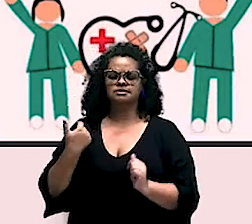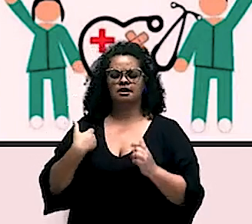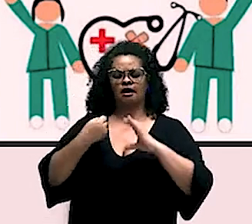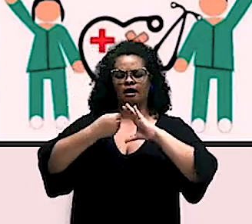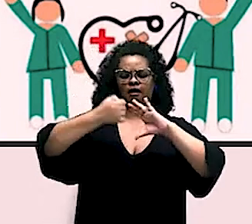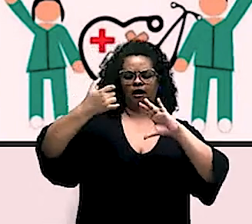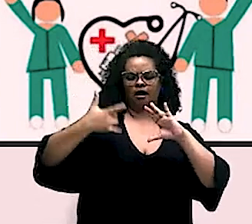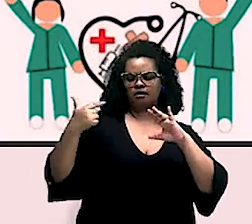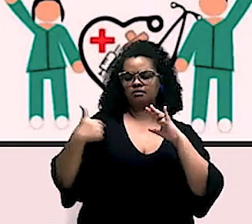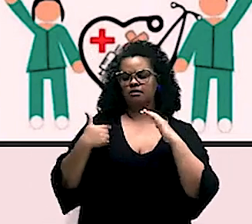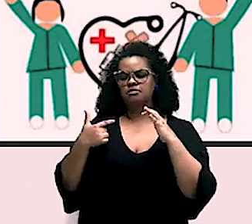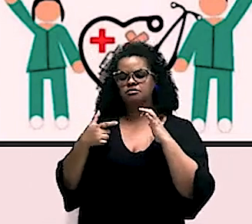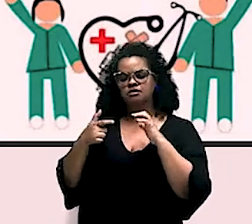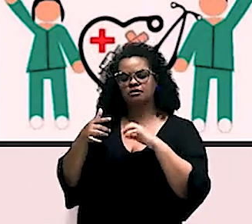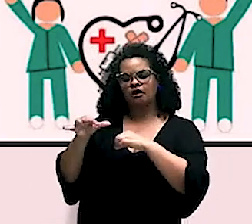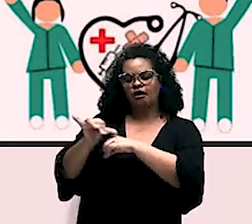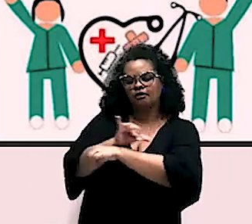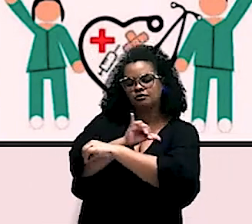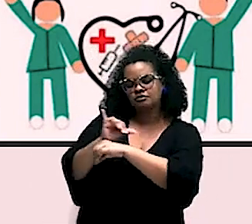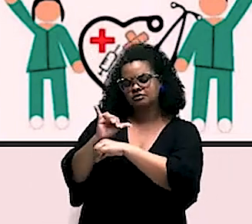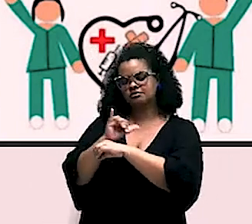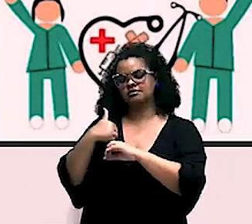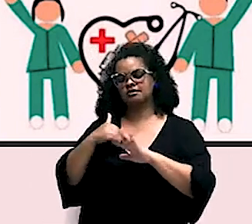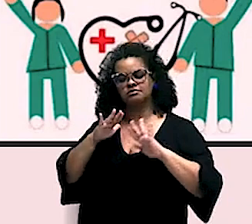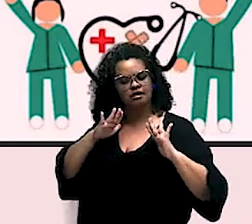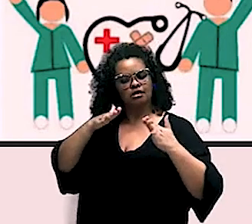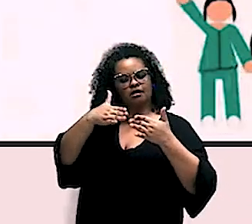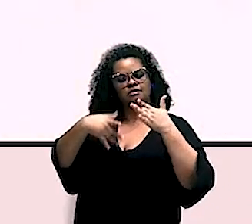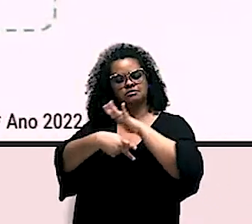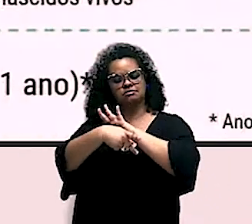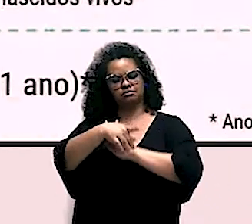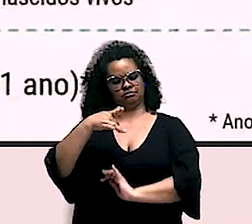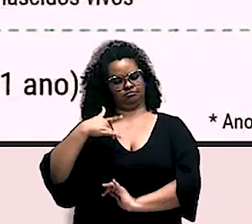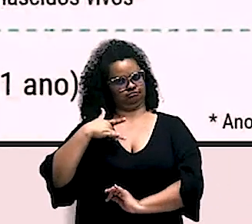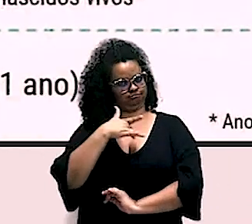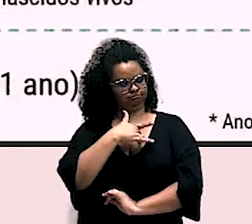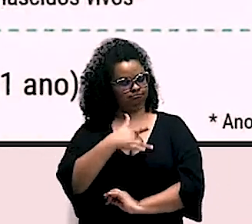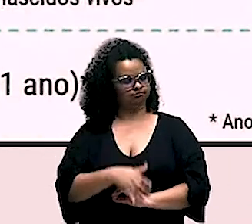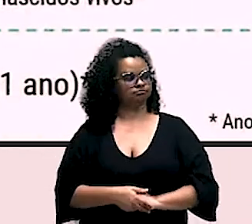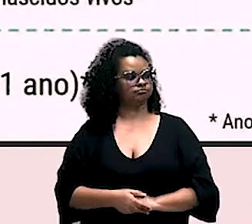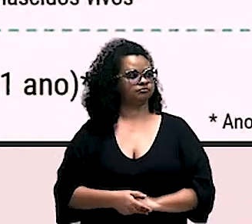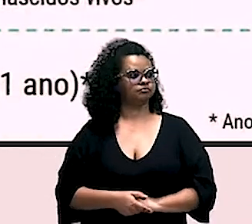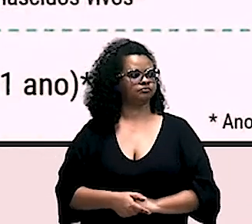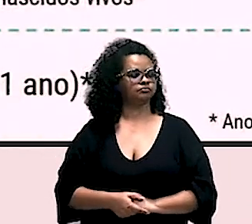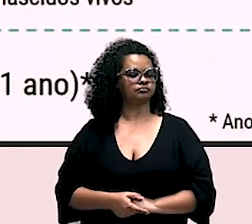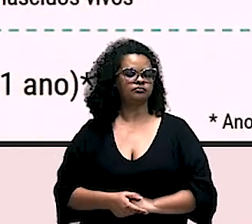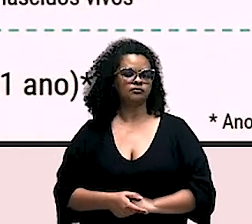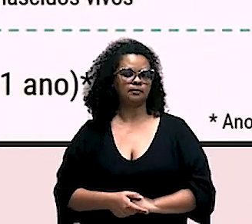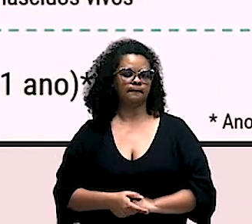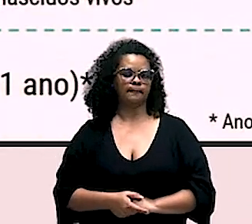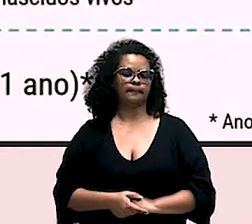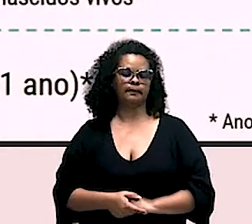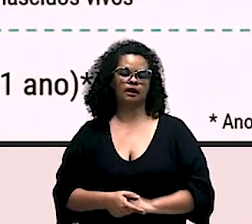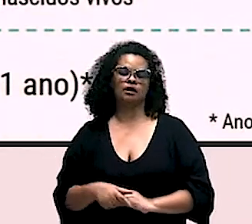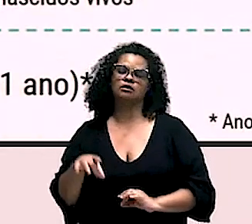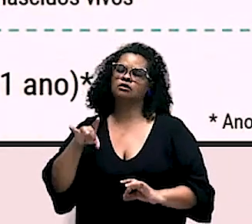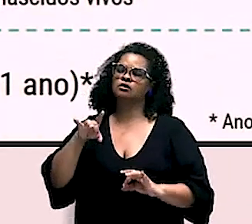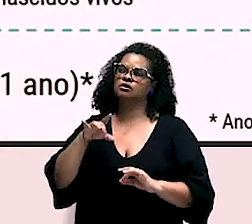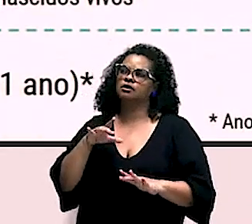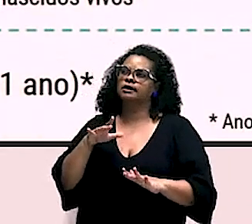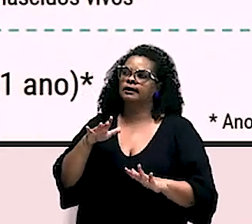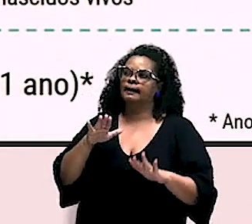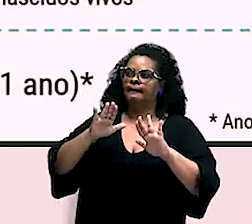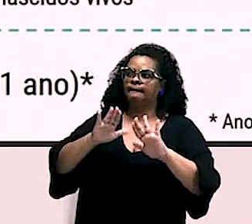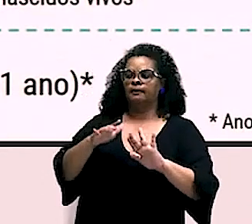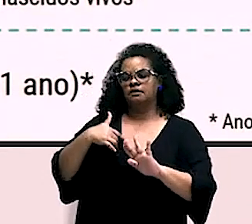estratégico dentro da própria rede de atenção à saúde, ok? Bom, só que a APS ela